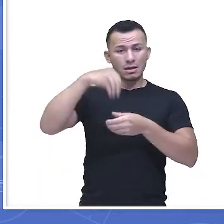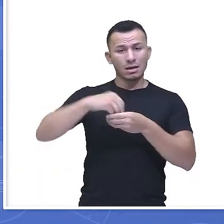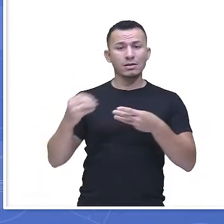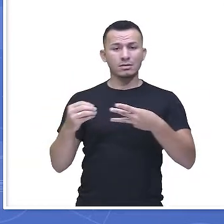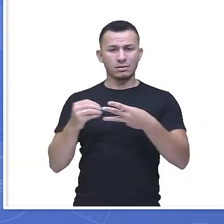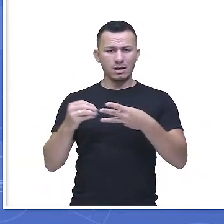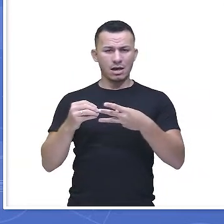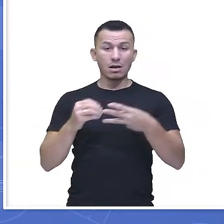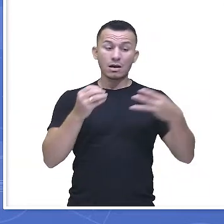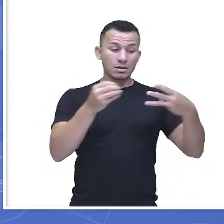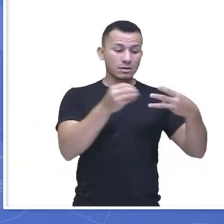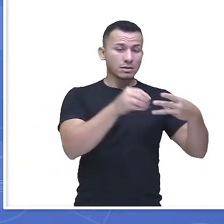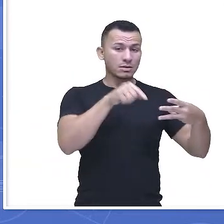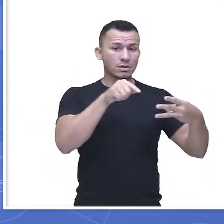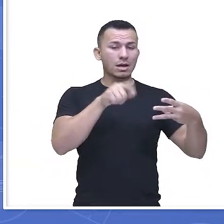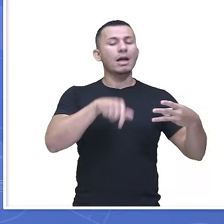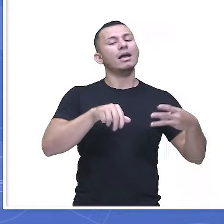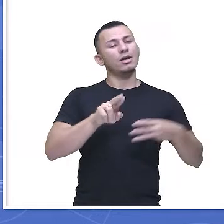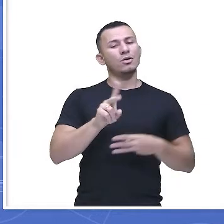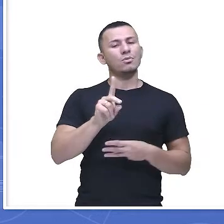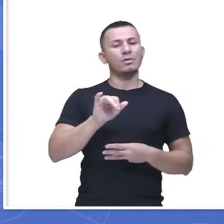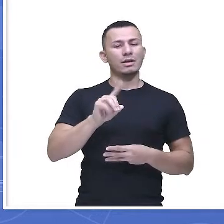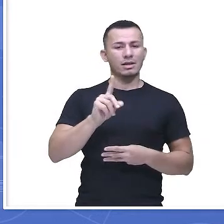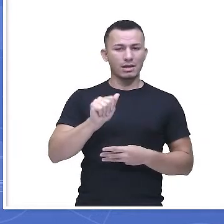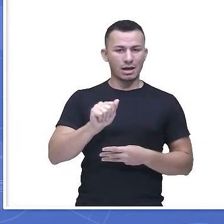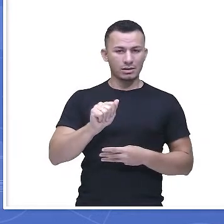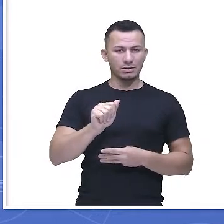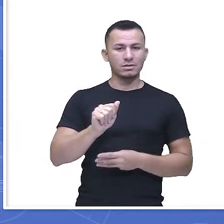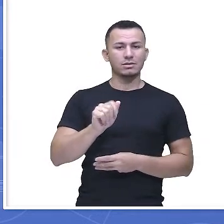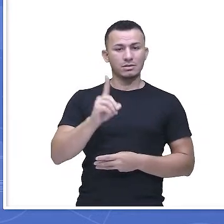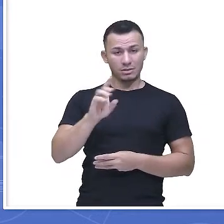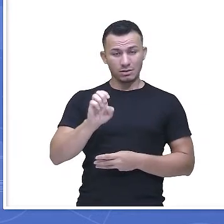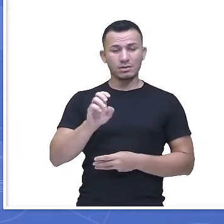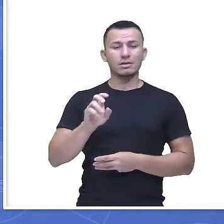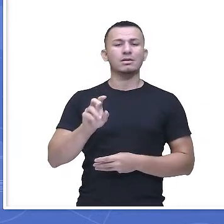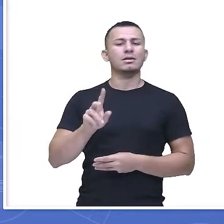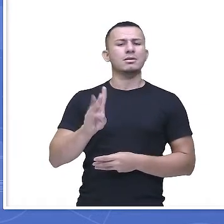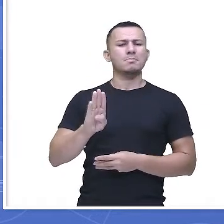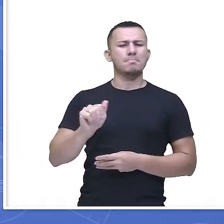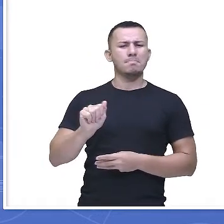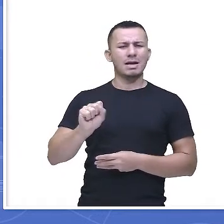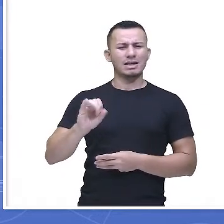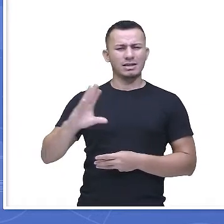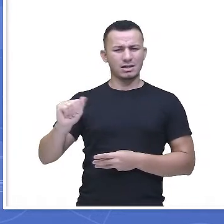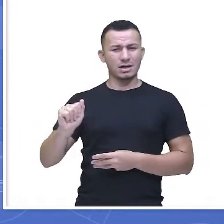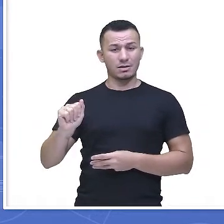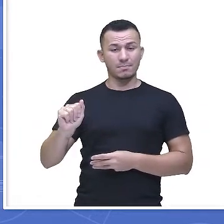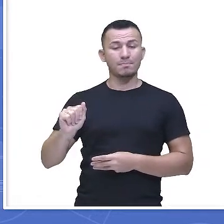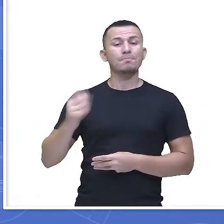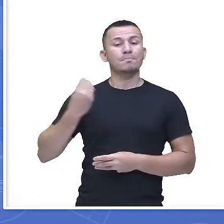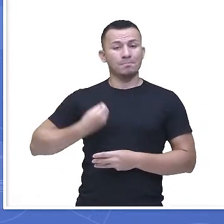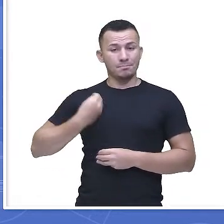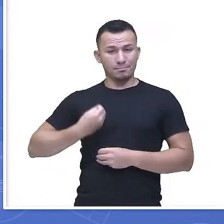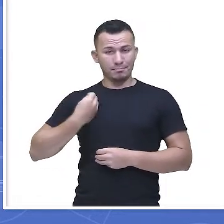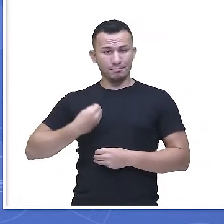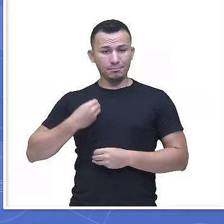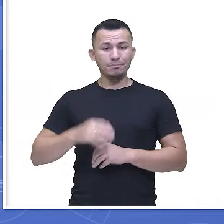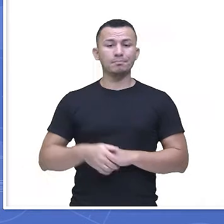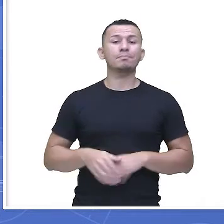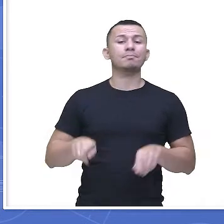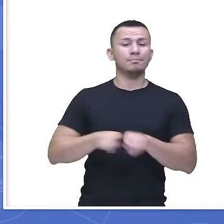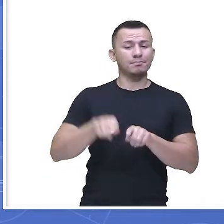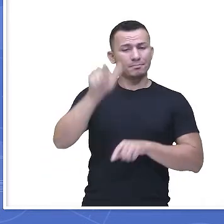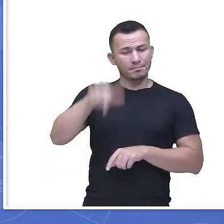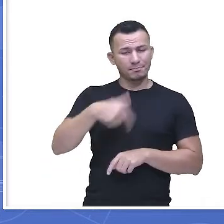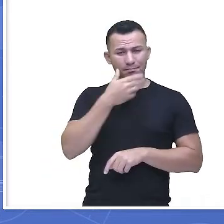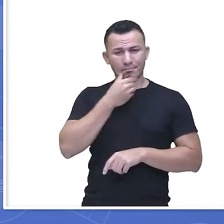As células são as unidades básicas dos seres vivos. E Rudolf Virchow